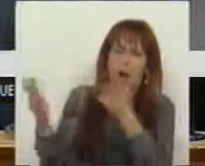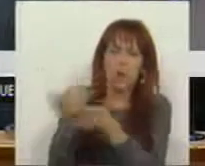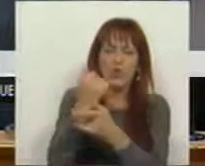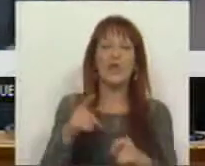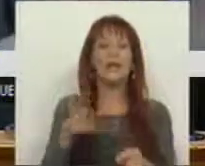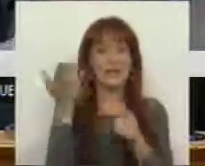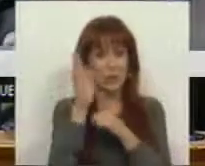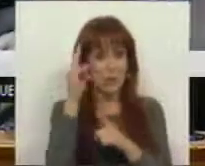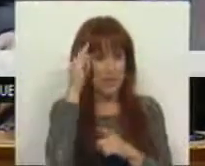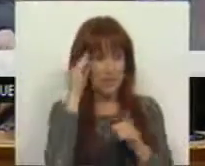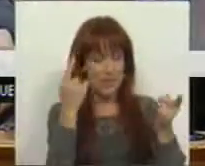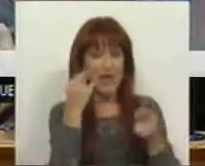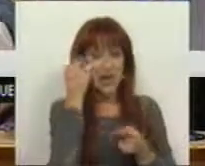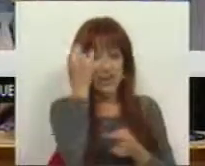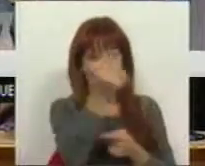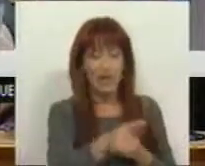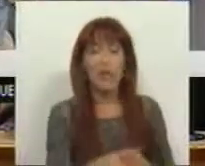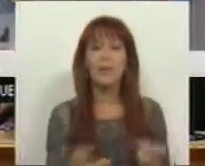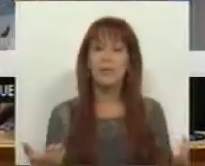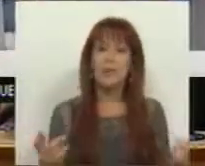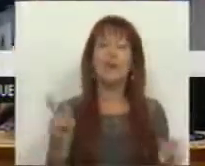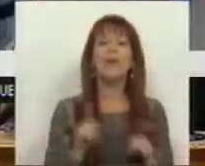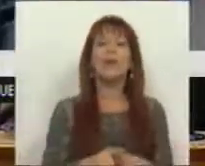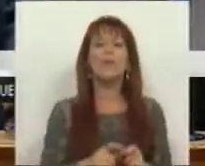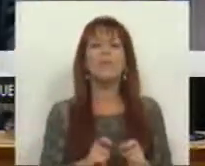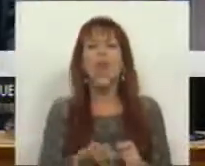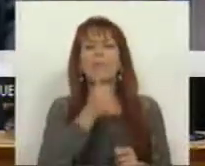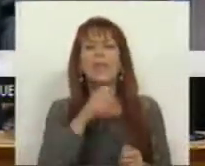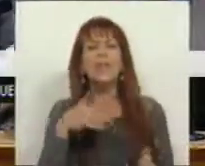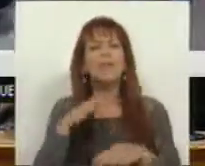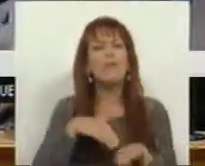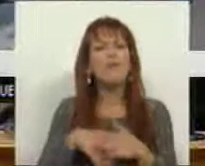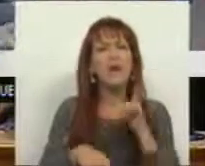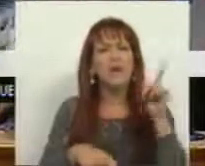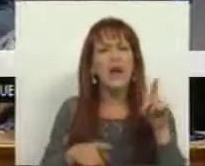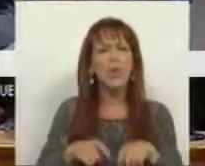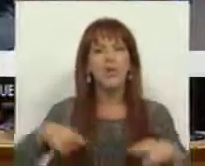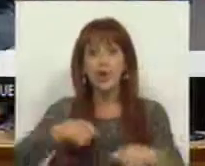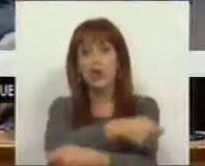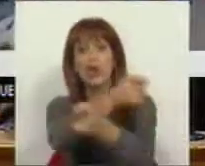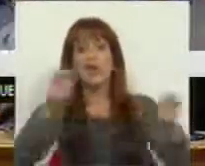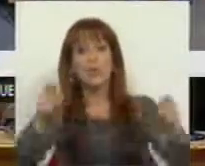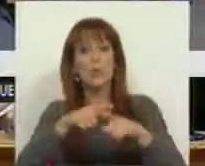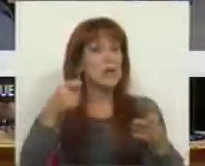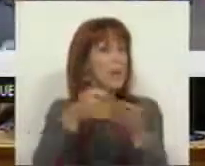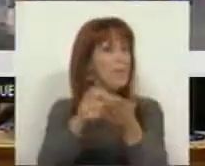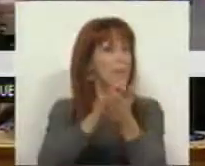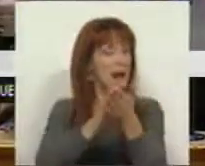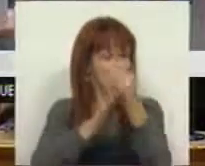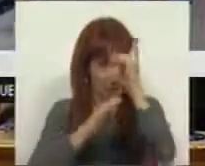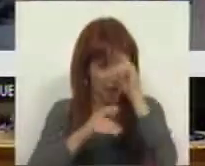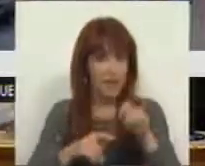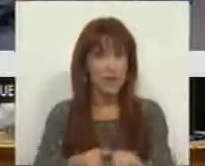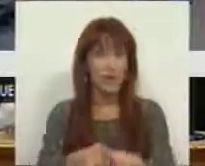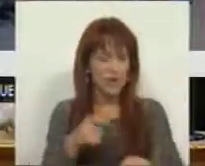da Madeira em particular, inclusivamente a medida que foi tomada de distribuição gratuita